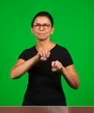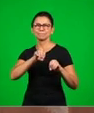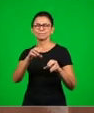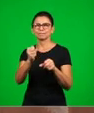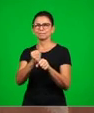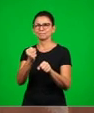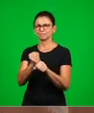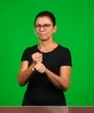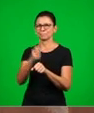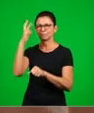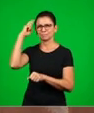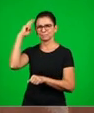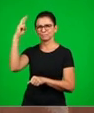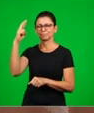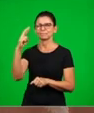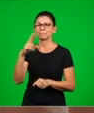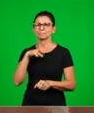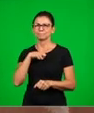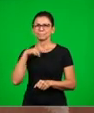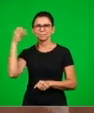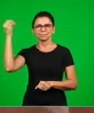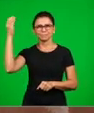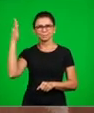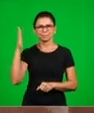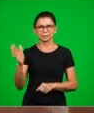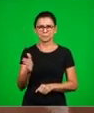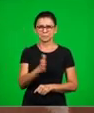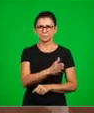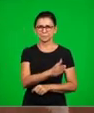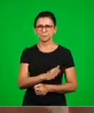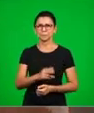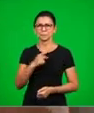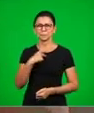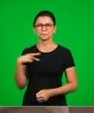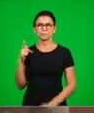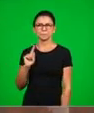que o Senhor tem nos mostrado. Pastor Giduti.